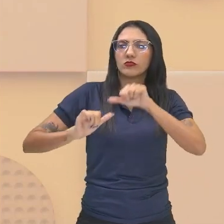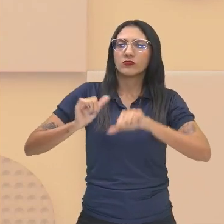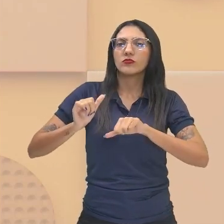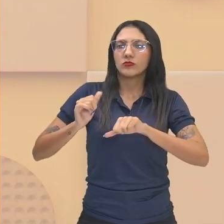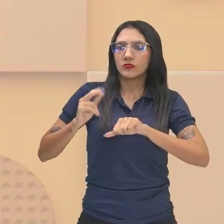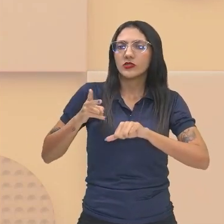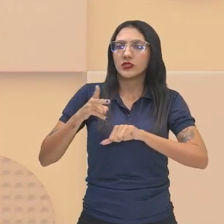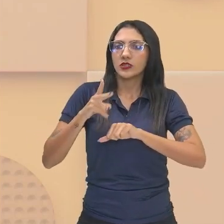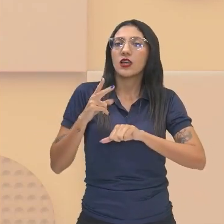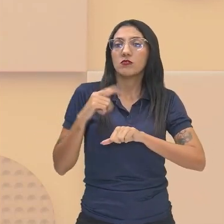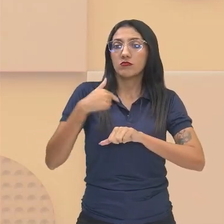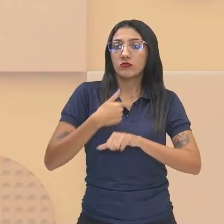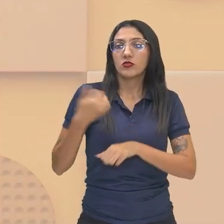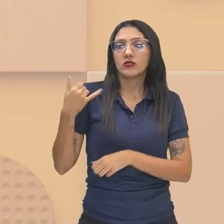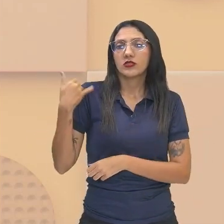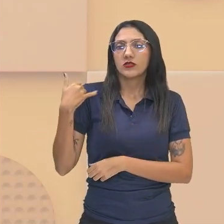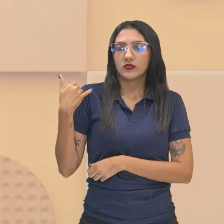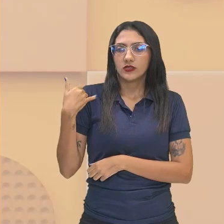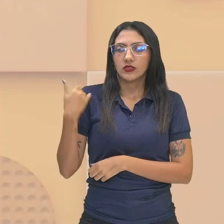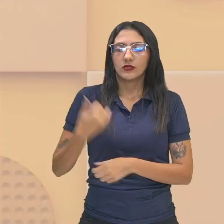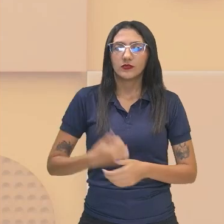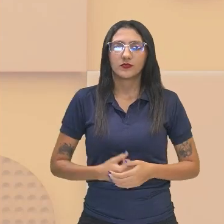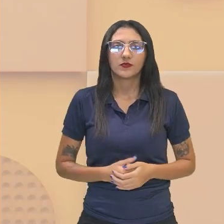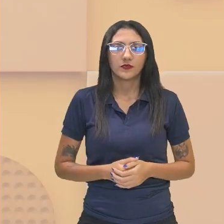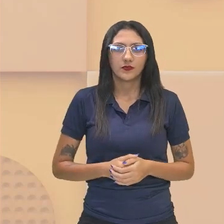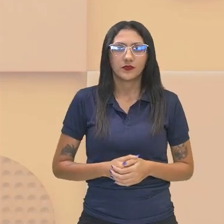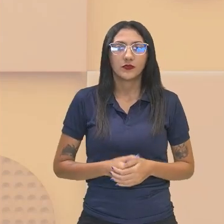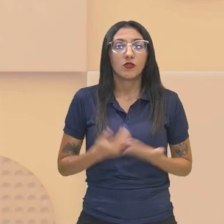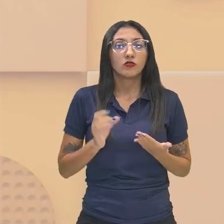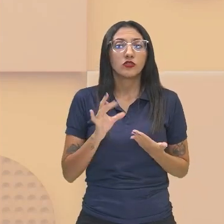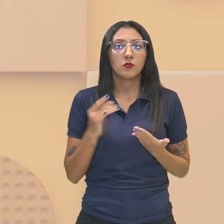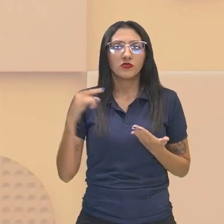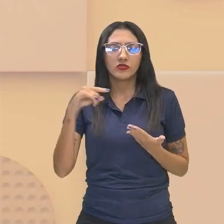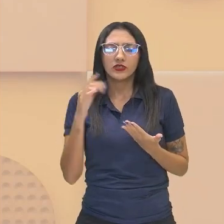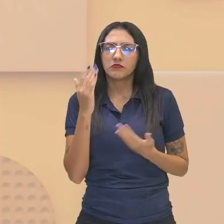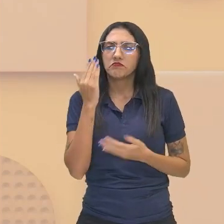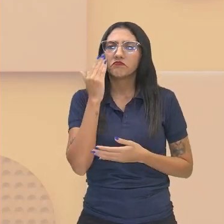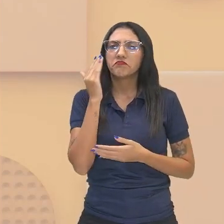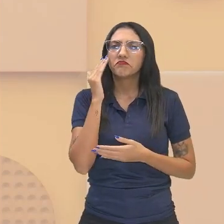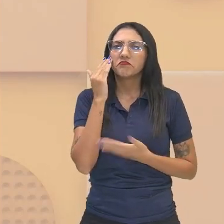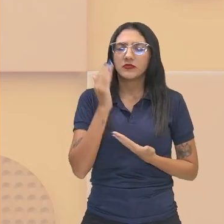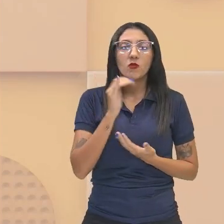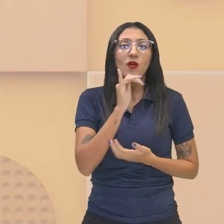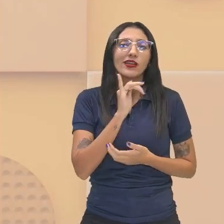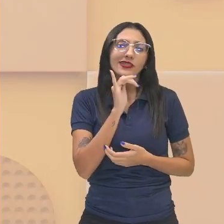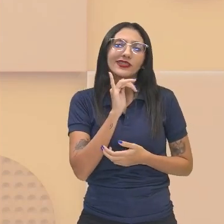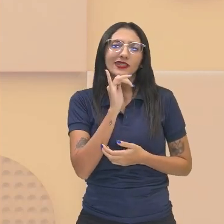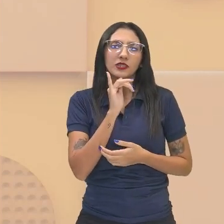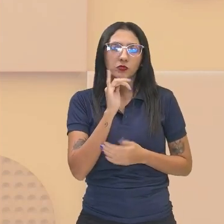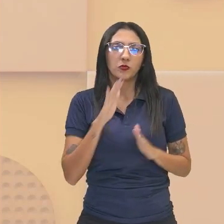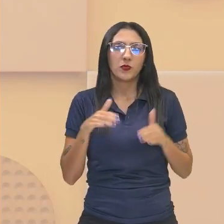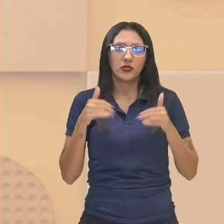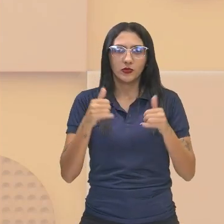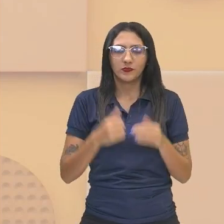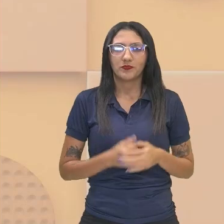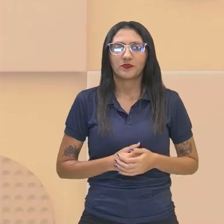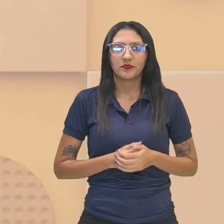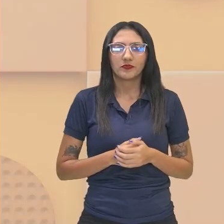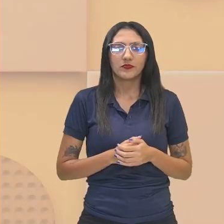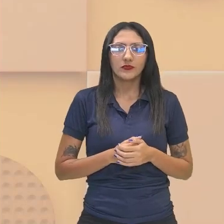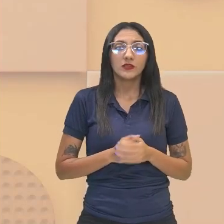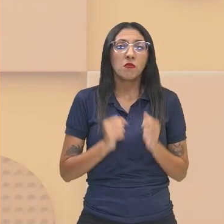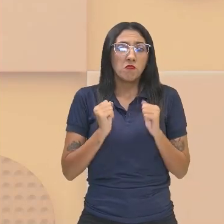do nosso aniversário, para pegar aí, né? Só para que vocês possam ter um exemplo disso, mas a gente pode utilizar também o